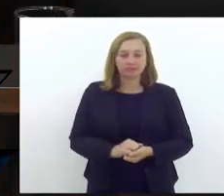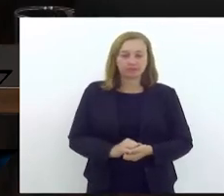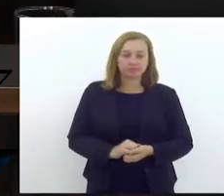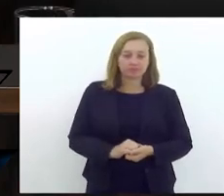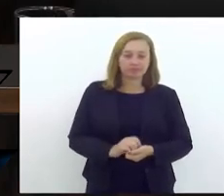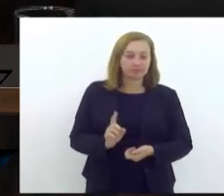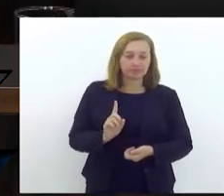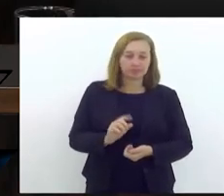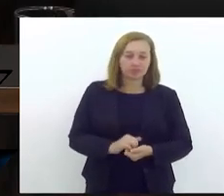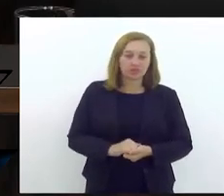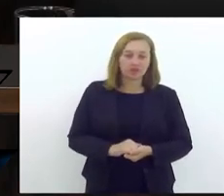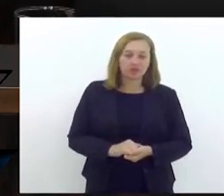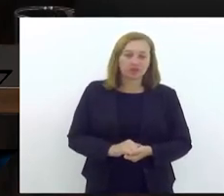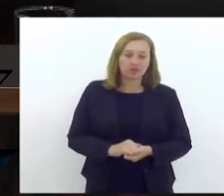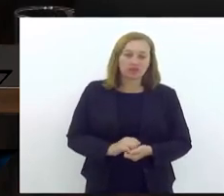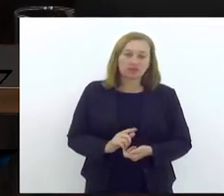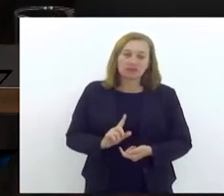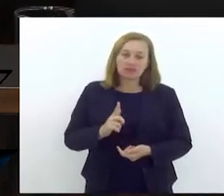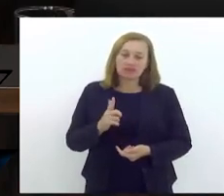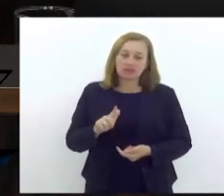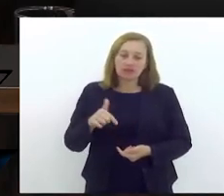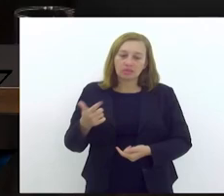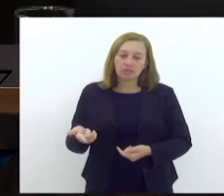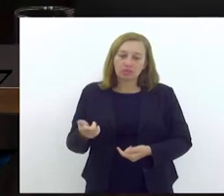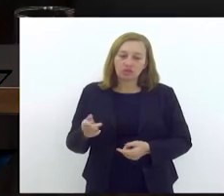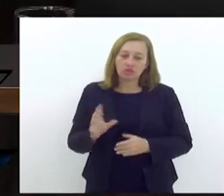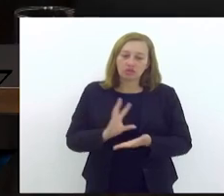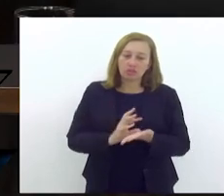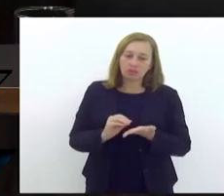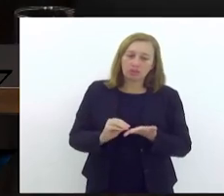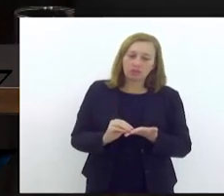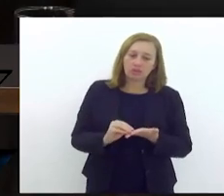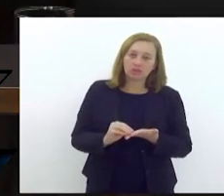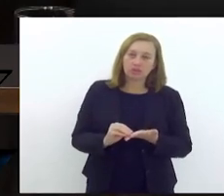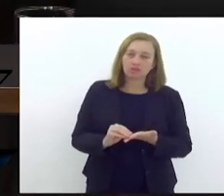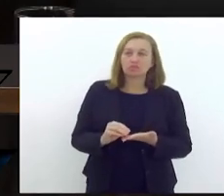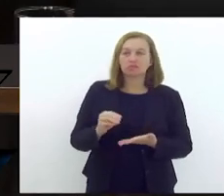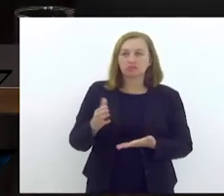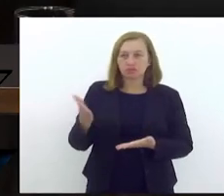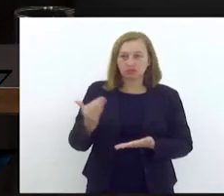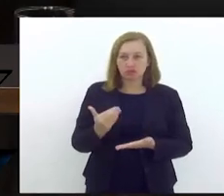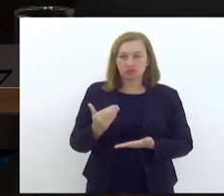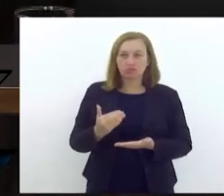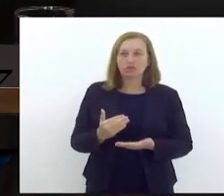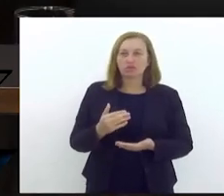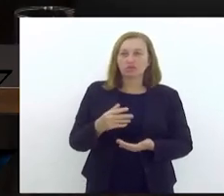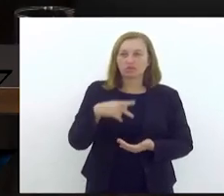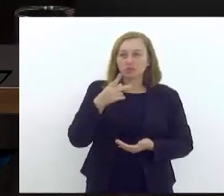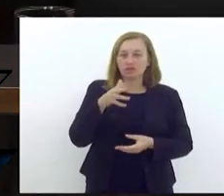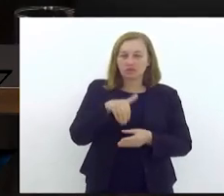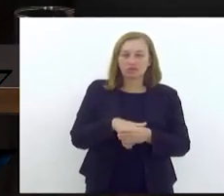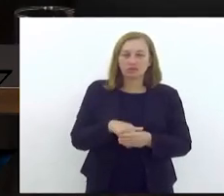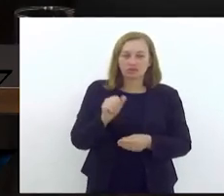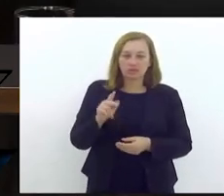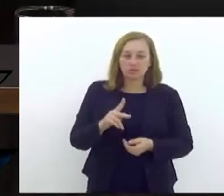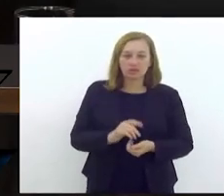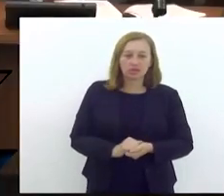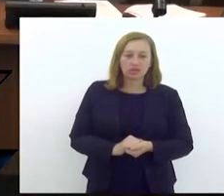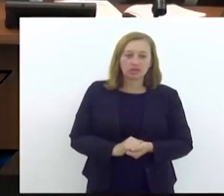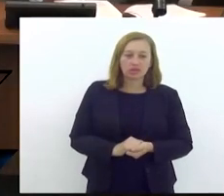não depois da pauta e eu já lhe chamo é o segundo tem um inscrito tá para declaração de voto